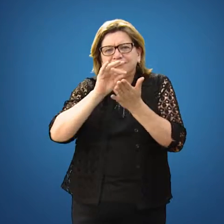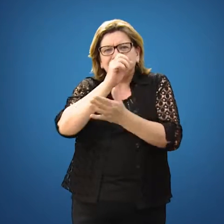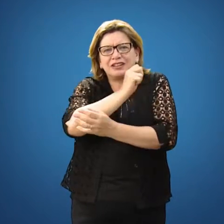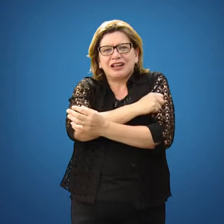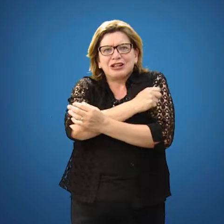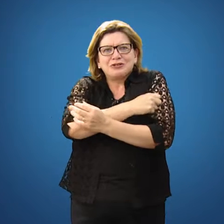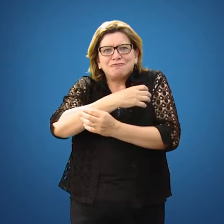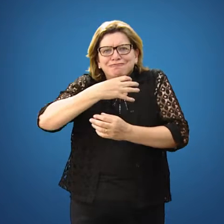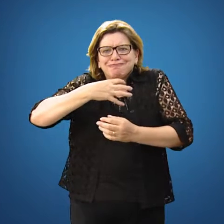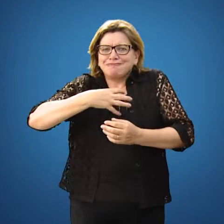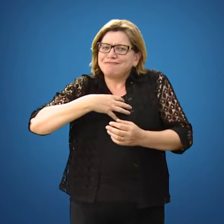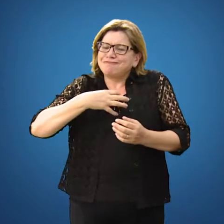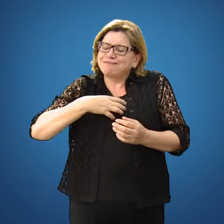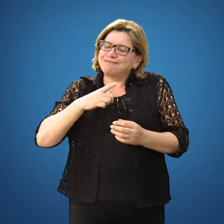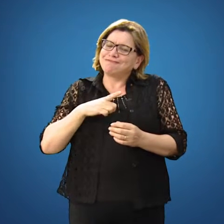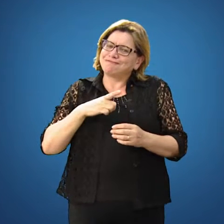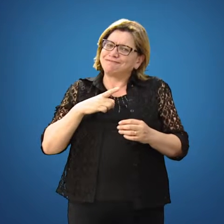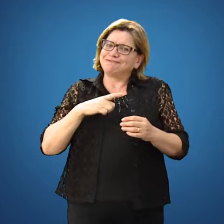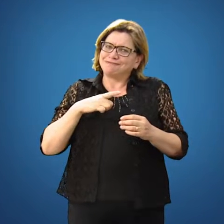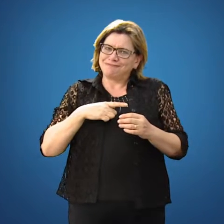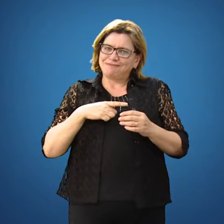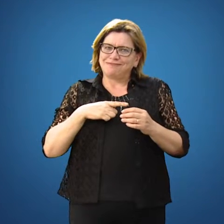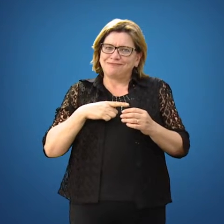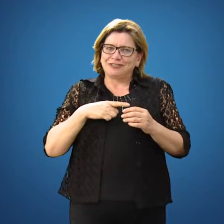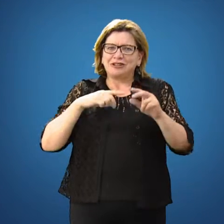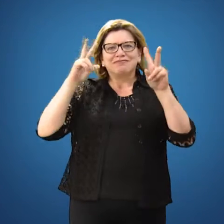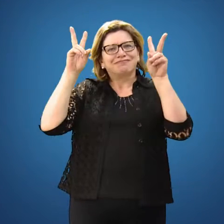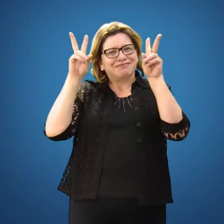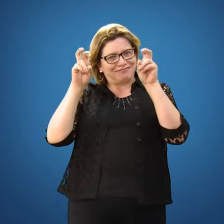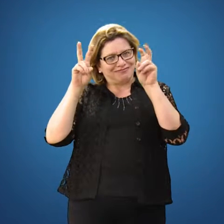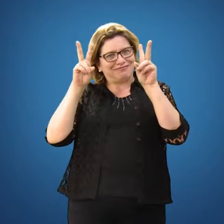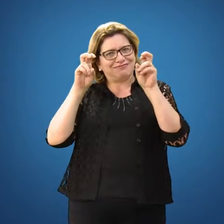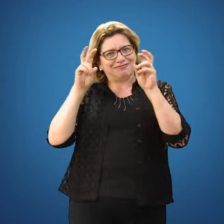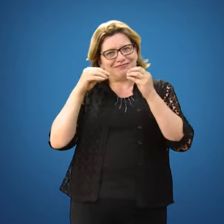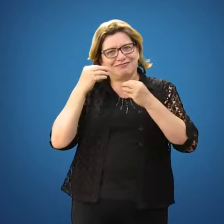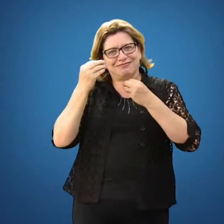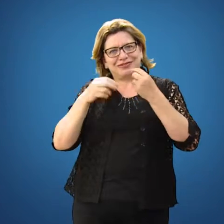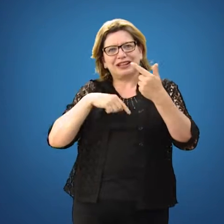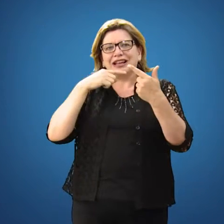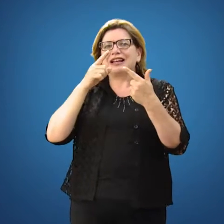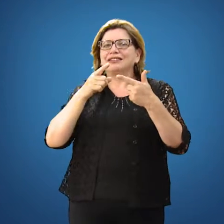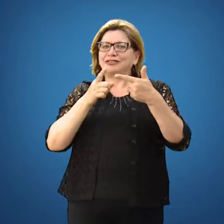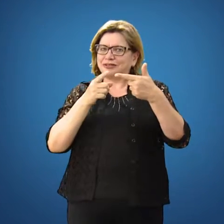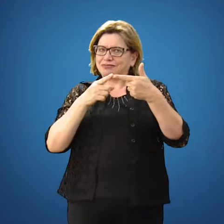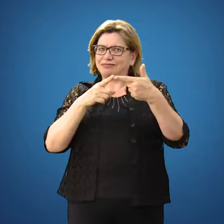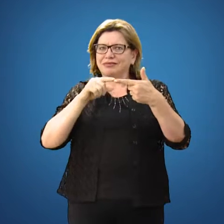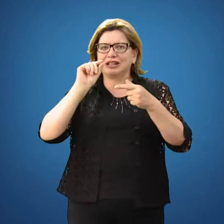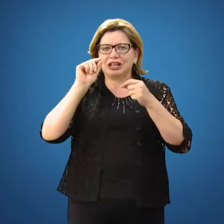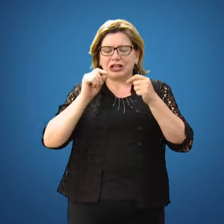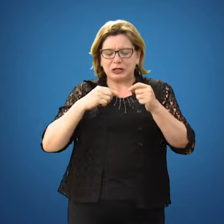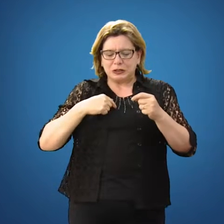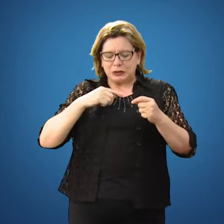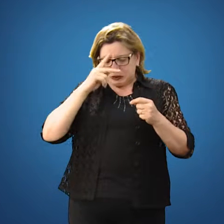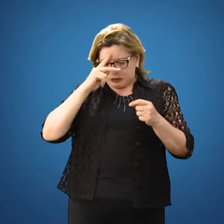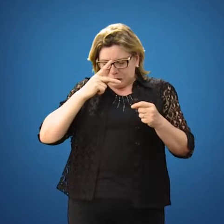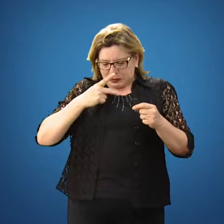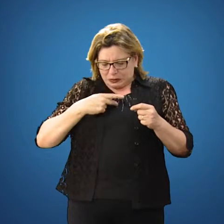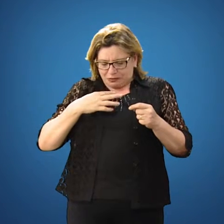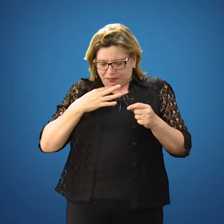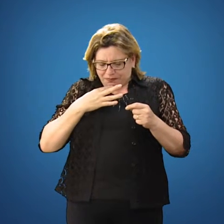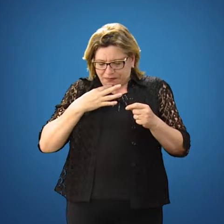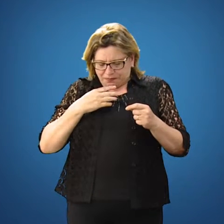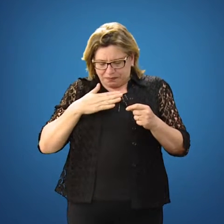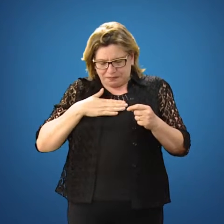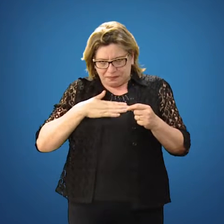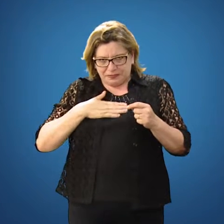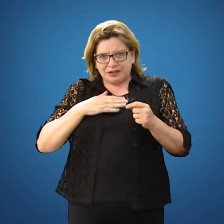um sentimento voltado para aquela temática, para aquele sonho. A segunda etapa é o autoconhecimento de si, né?